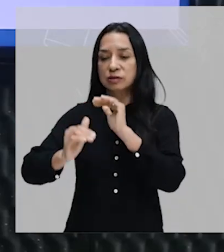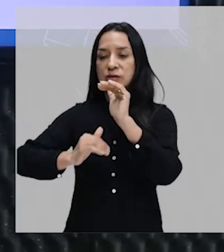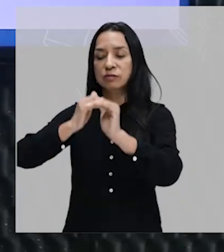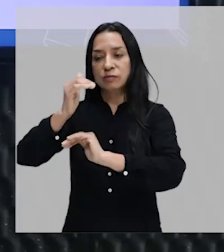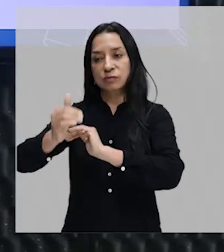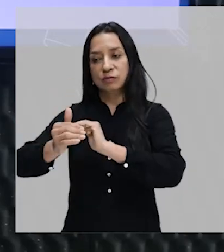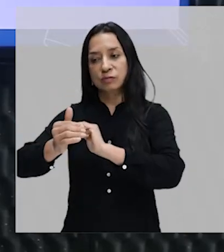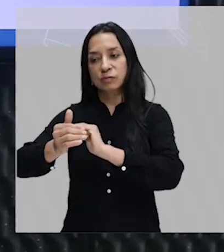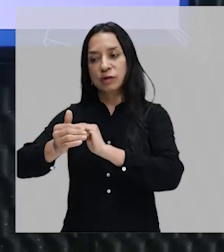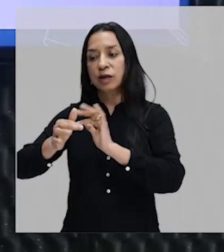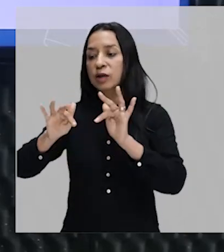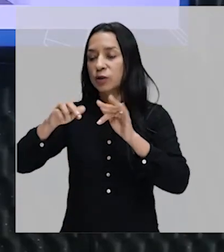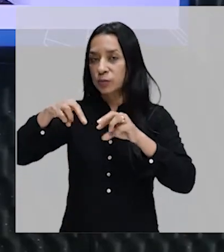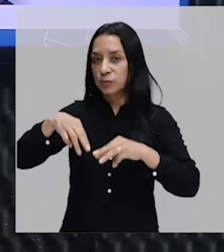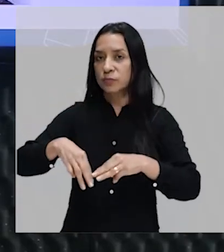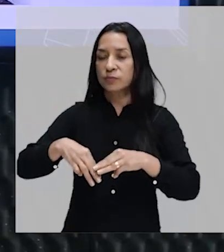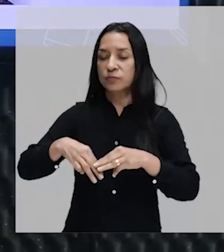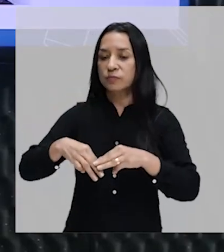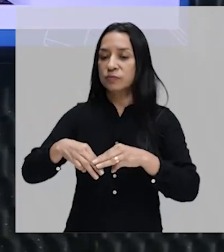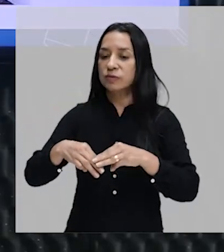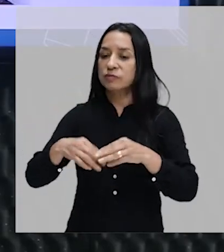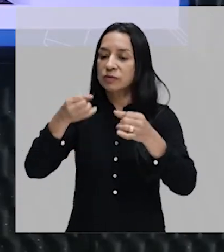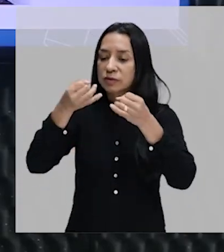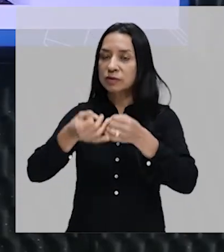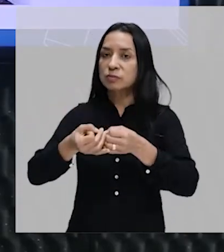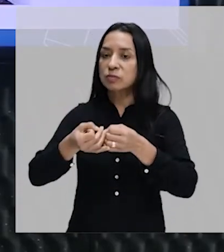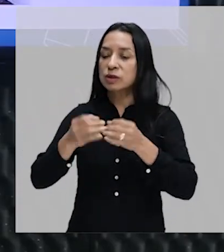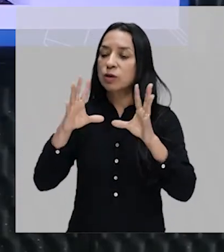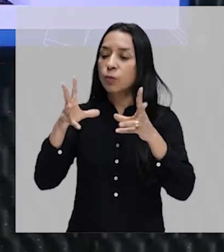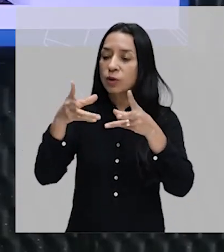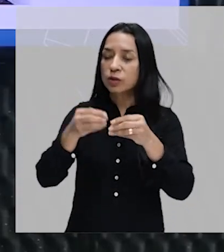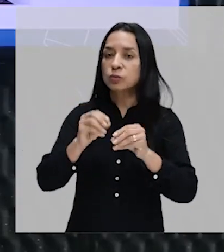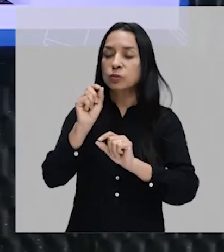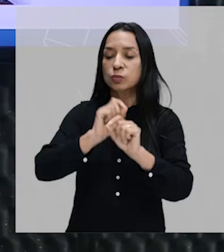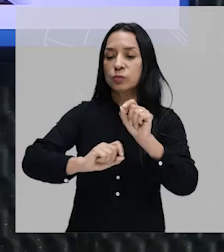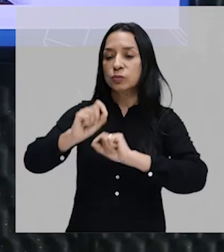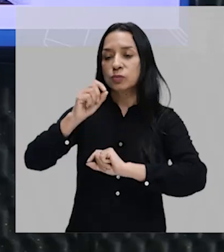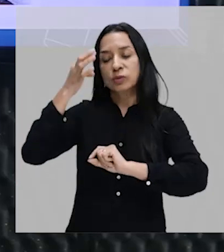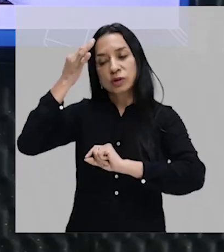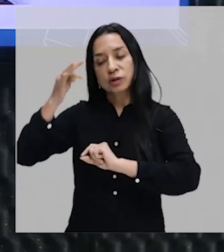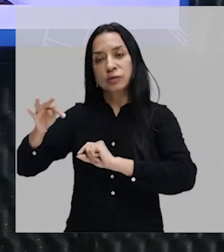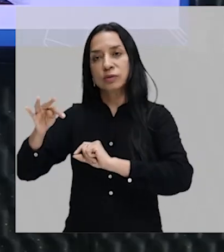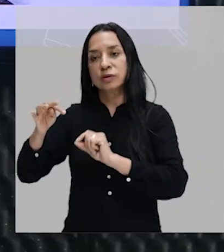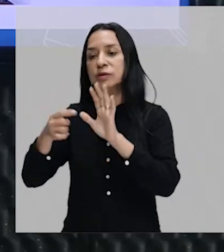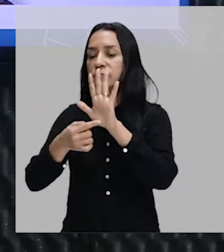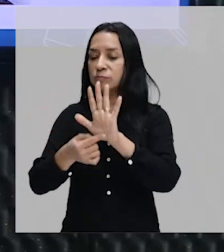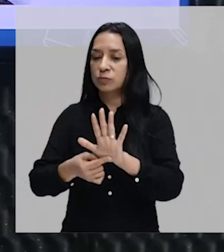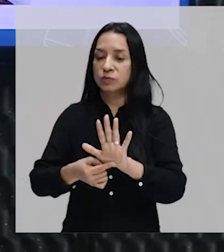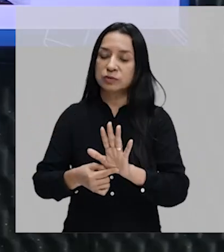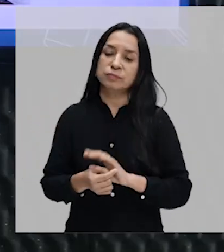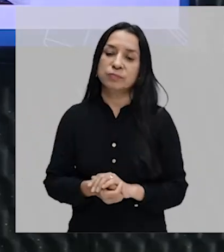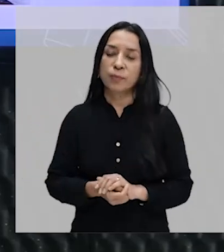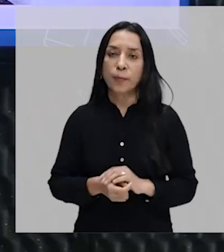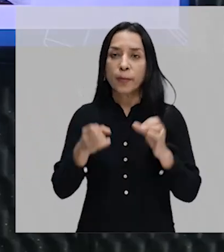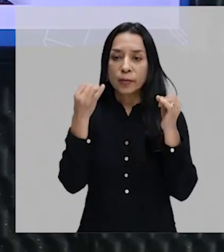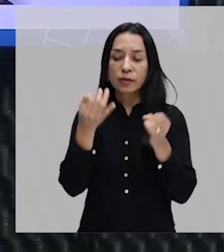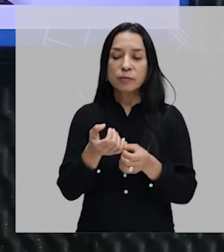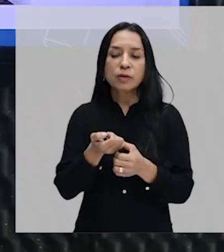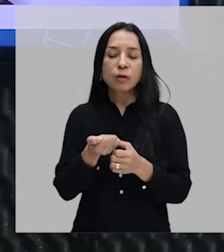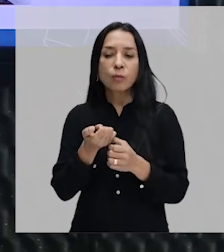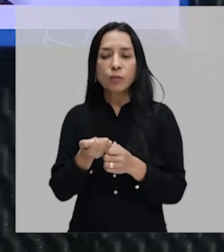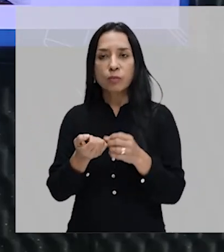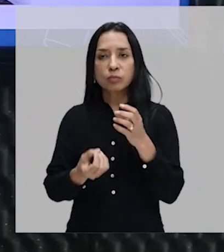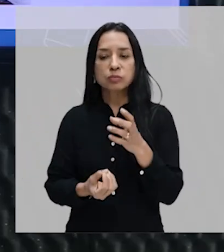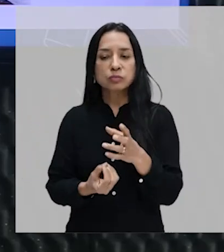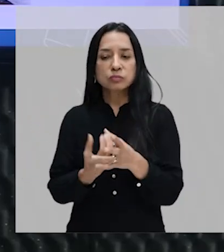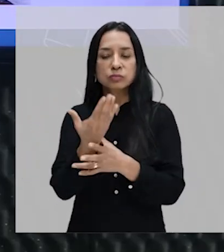essa teoria fala, tá? Bem, vou falar um pouco sobre o advento da genética, né? A